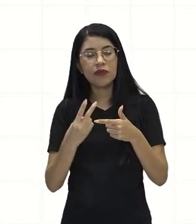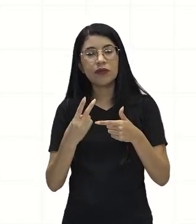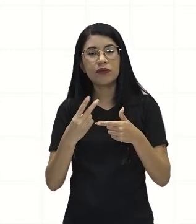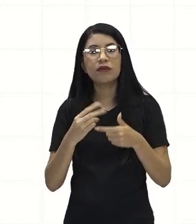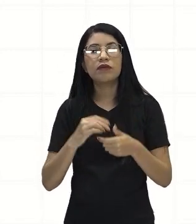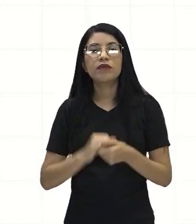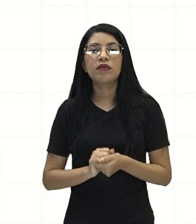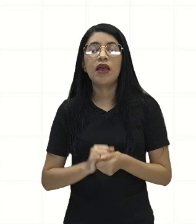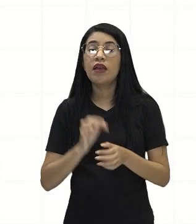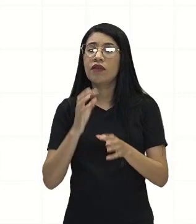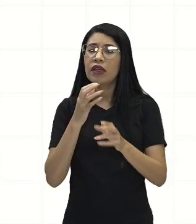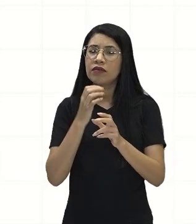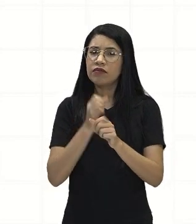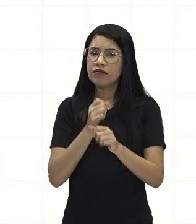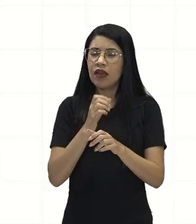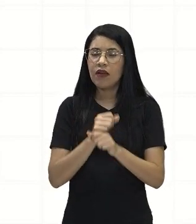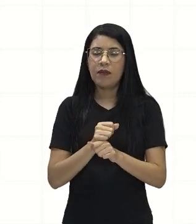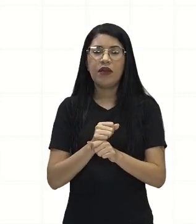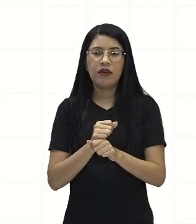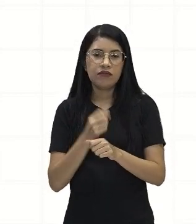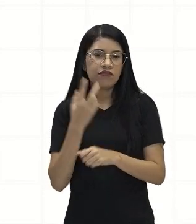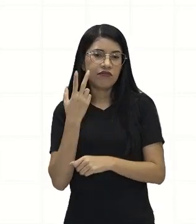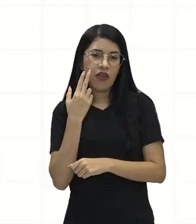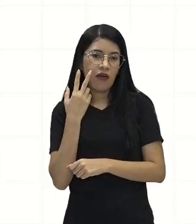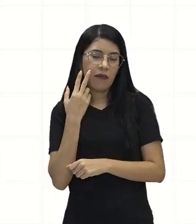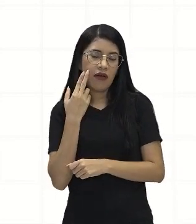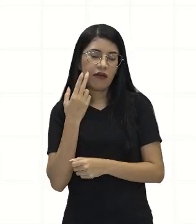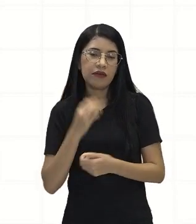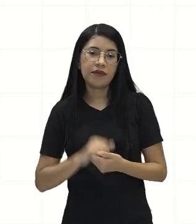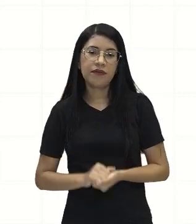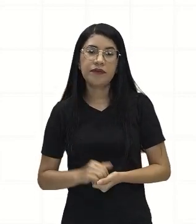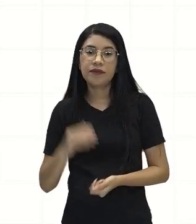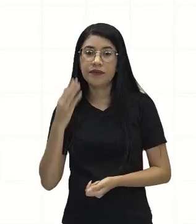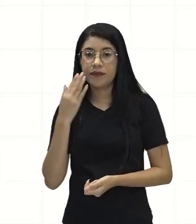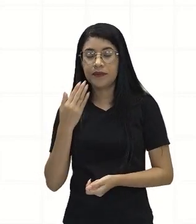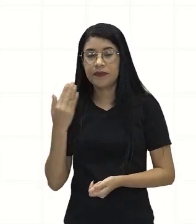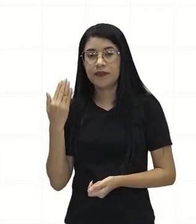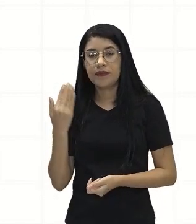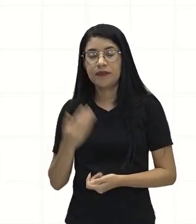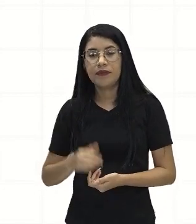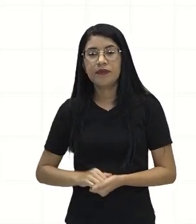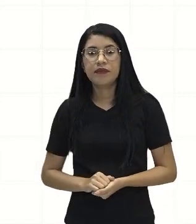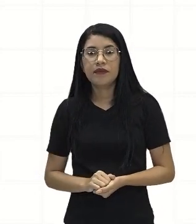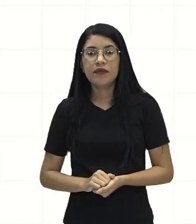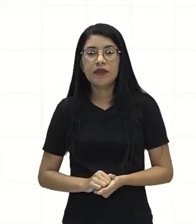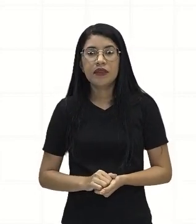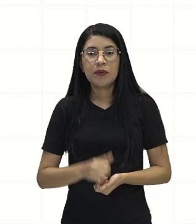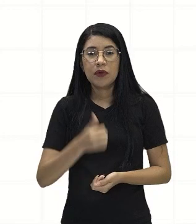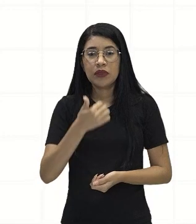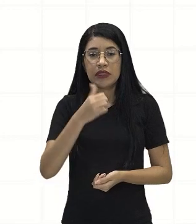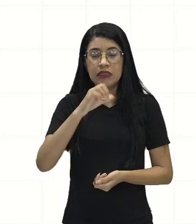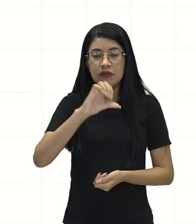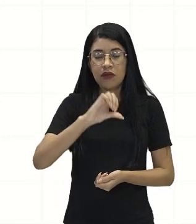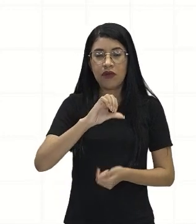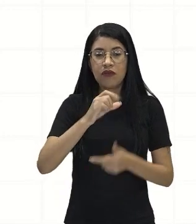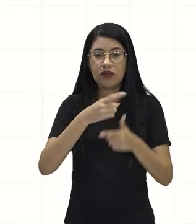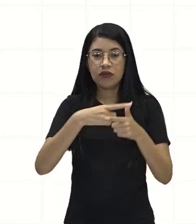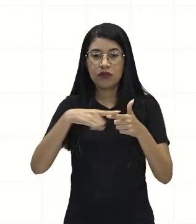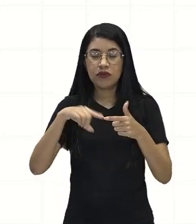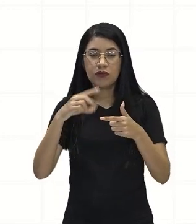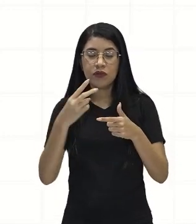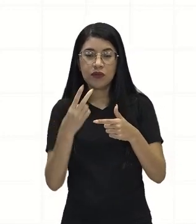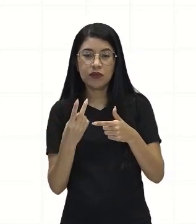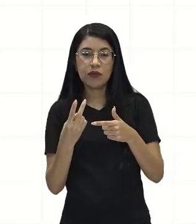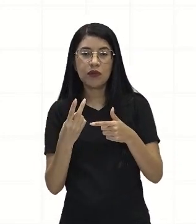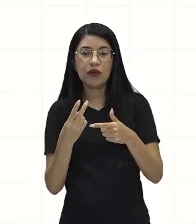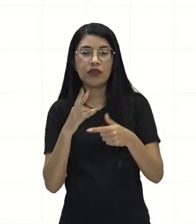continha normal, olha. Uma conta lá, 19 dividido por 2, isso daqui vai me dar 9,